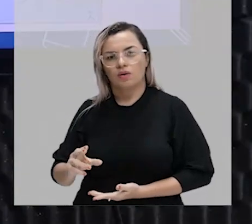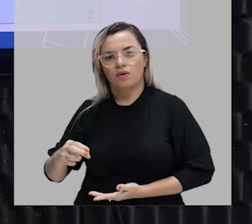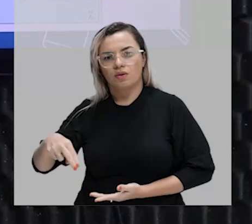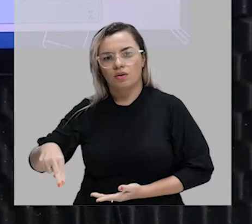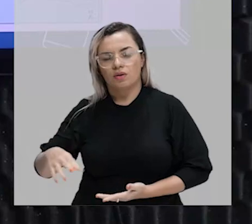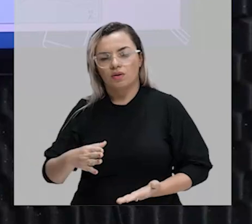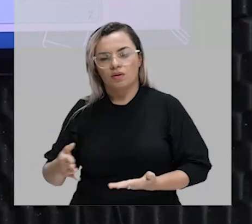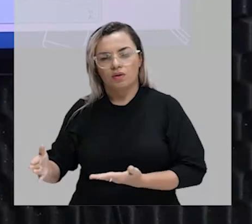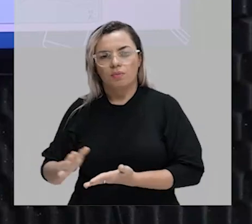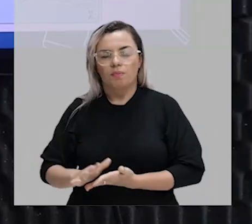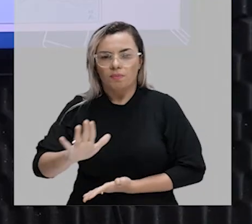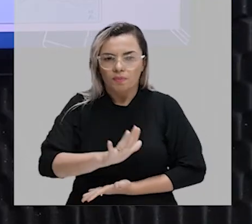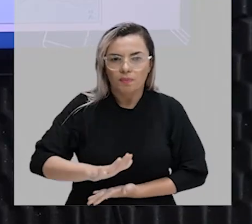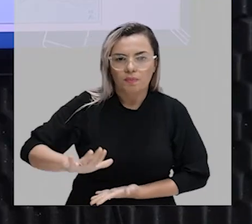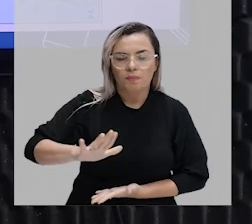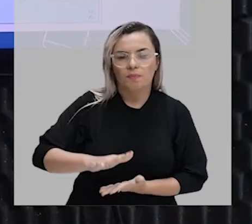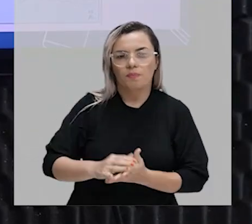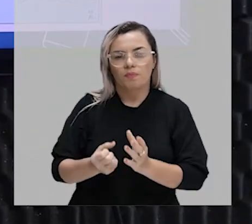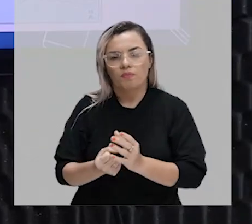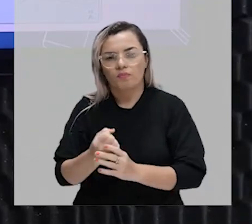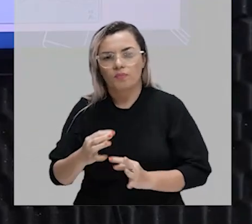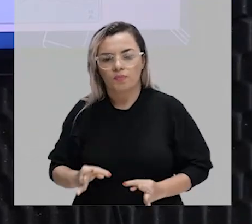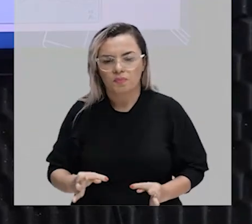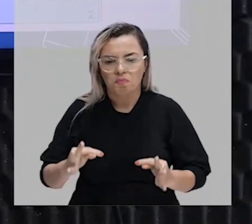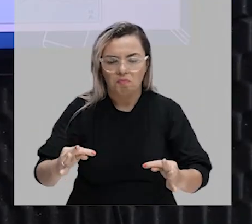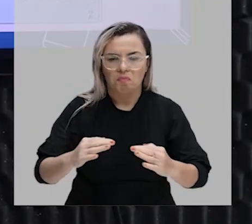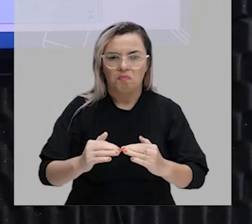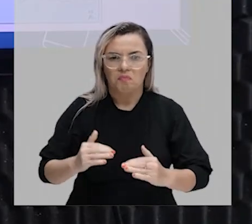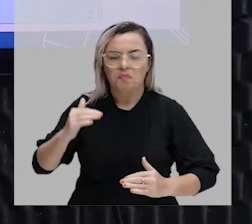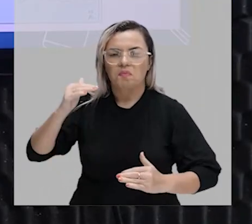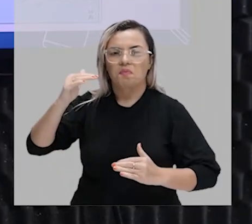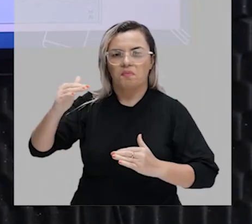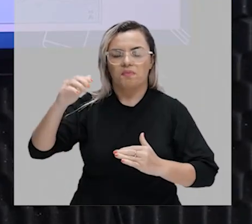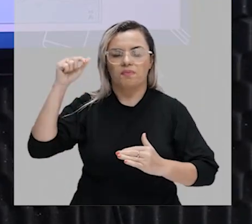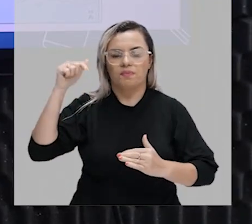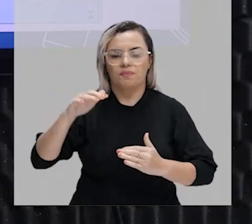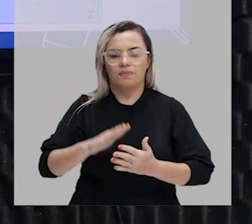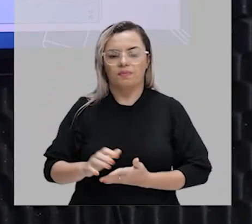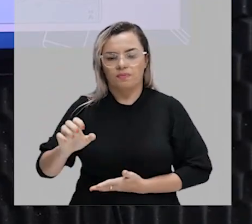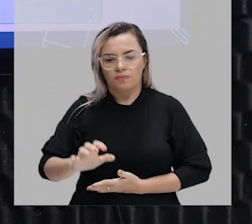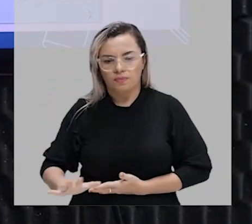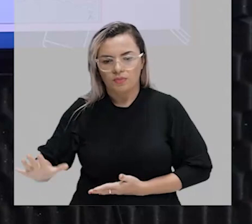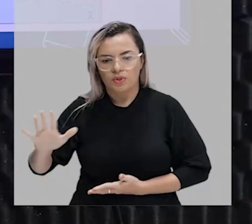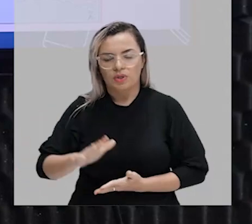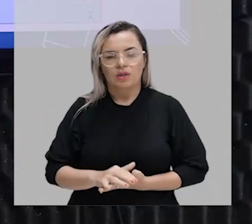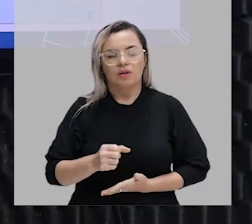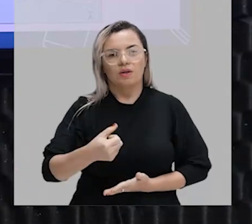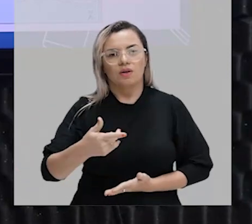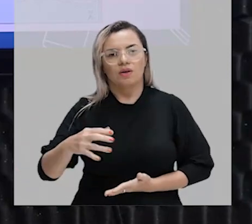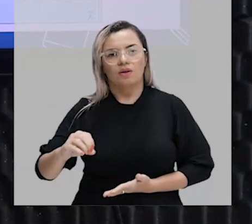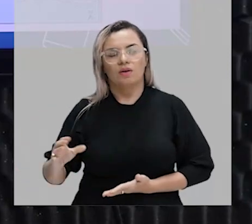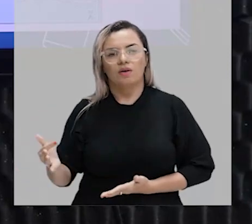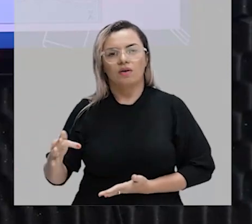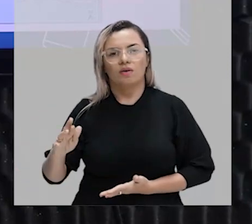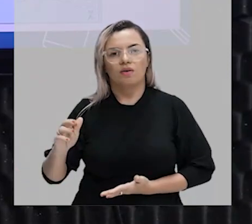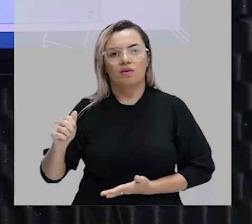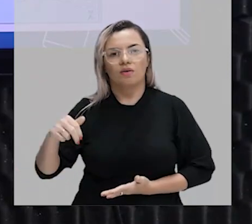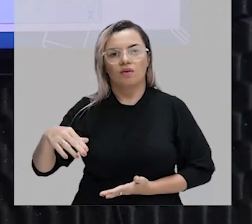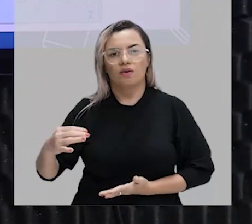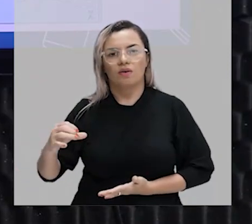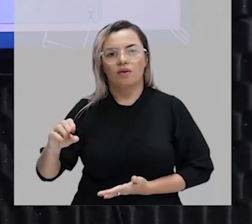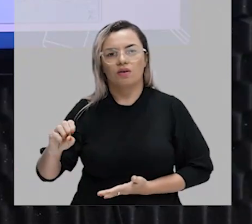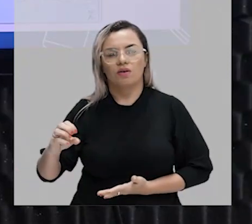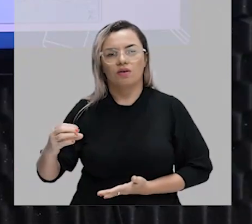Que é justamente a área de produção tecnológica, tecnologia de ponta. Justamente nessa região aqui de São Francisco, fica o famoso Vale do